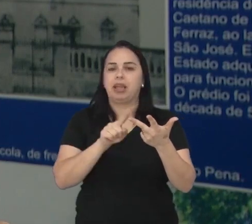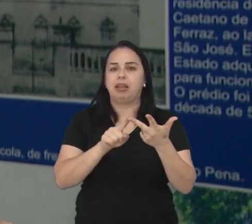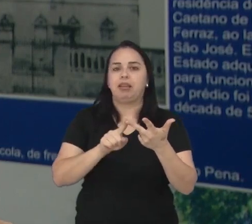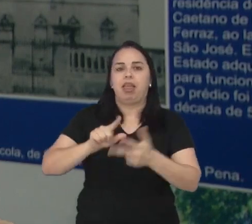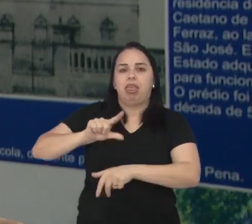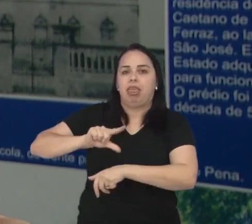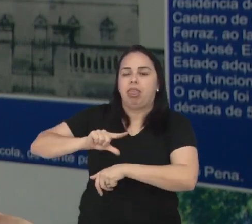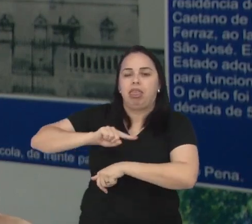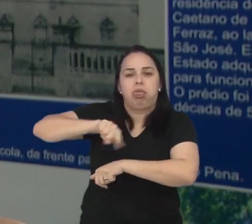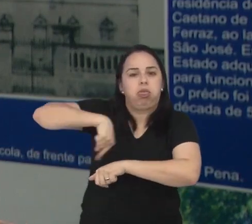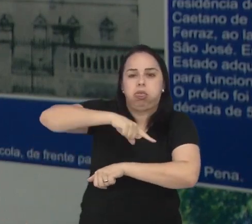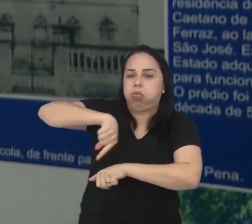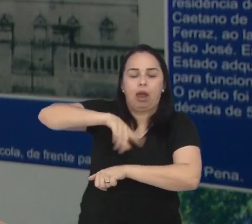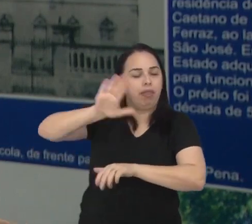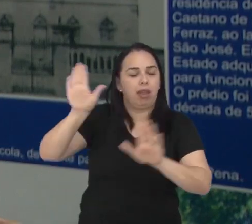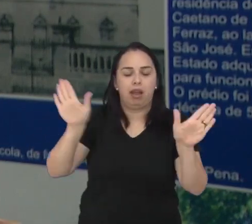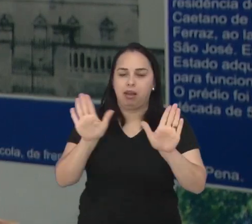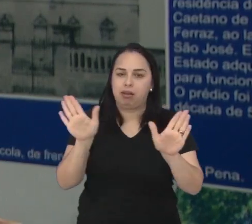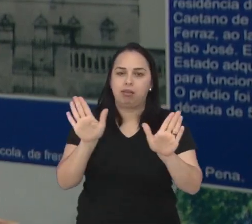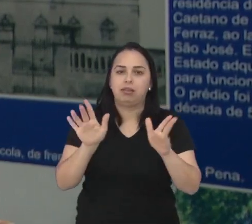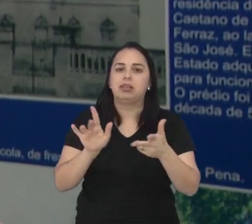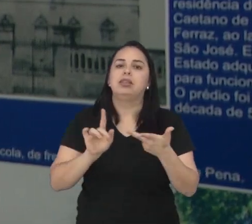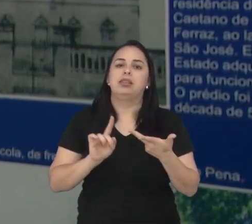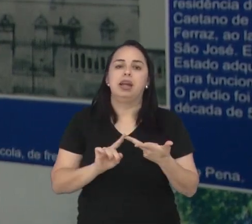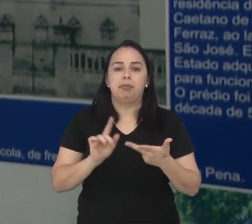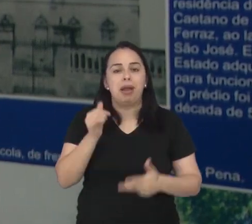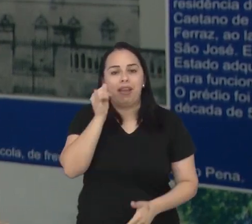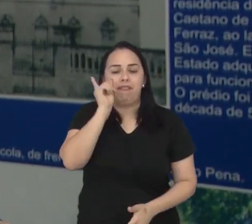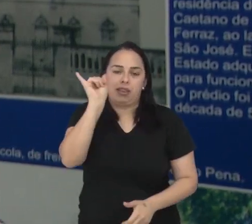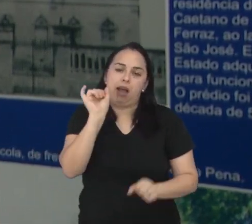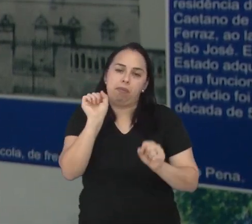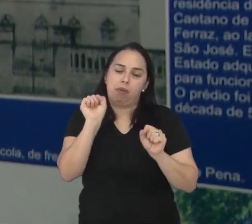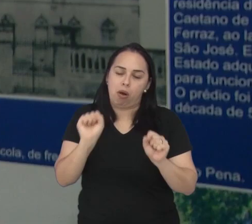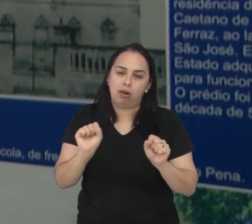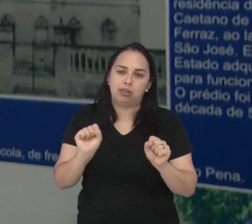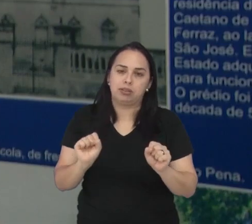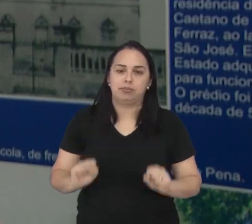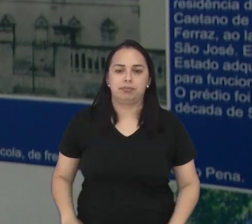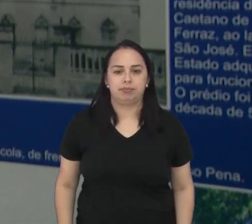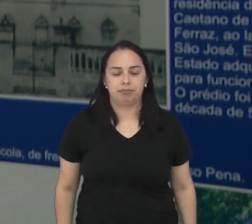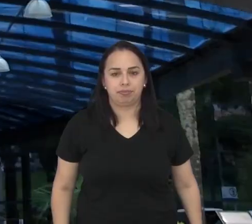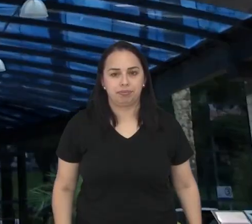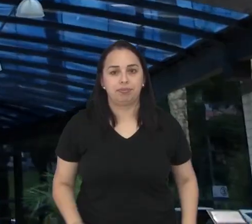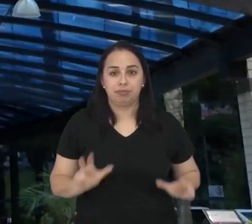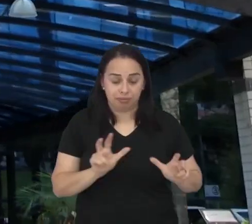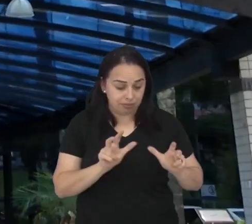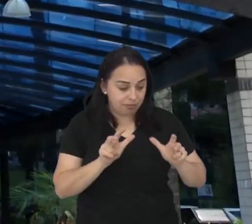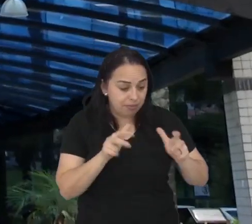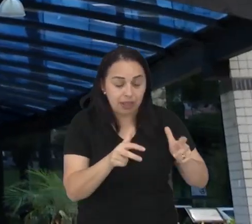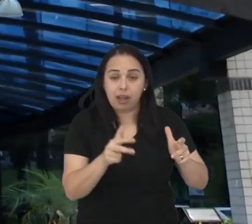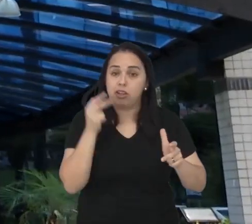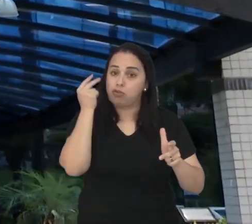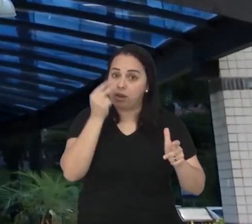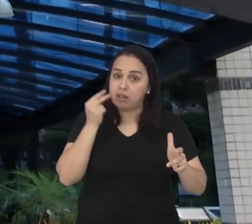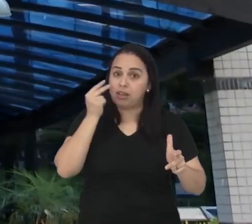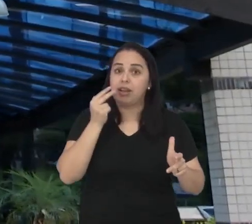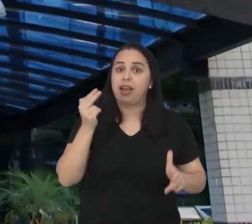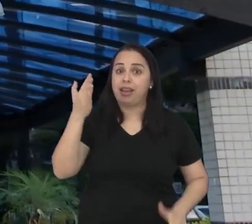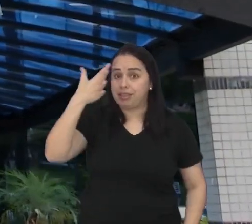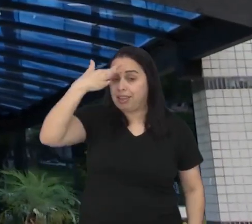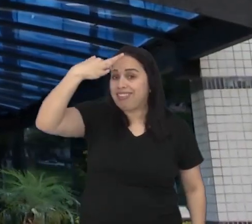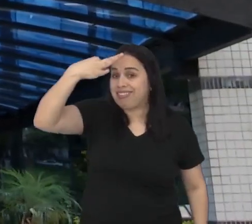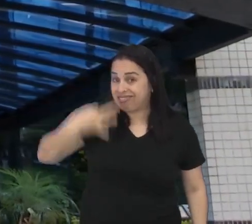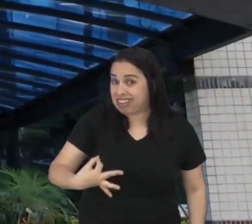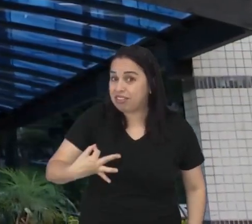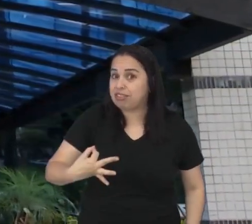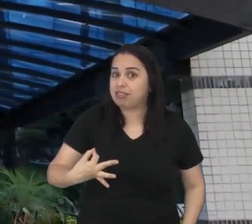tempo no banho, isso é uma das coisas que podemos evitar para que não tenha desperdício. A Câmara reconhece a importância de